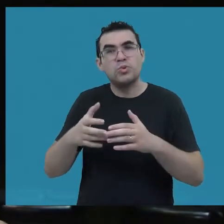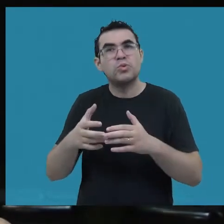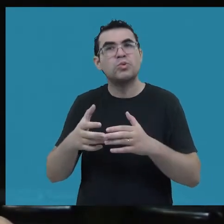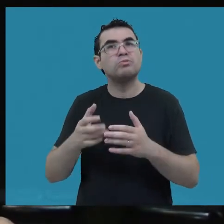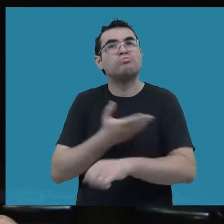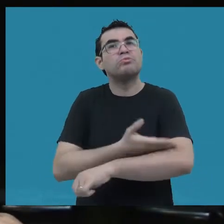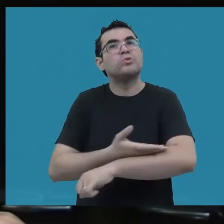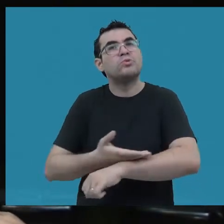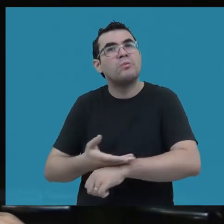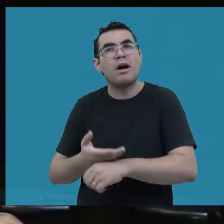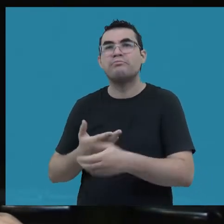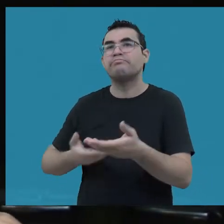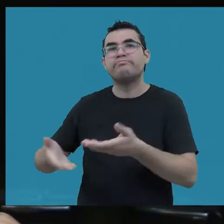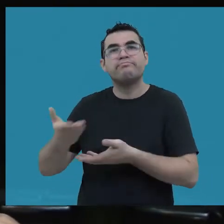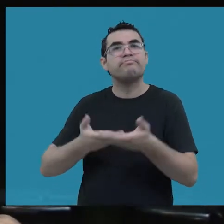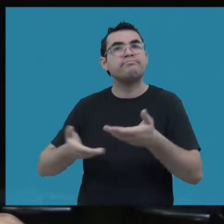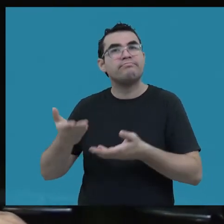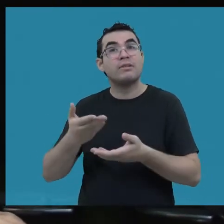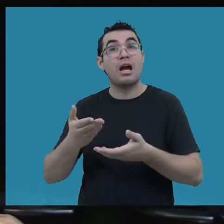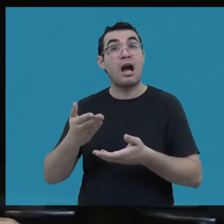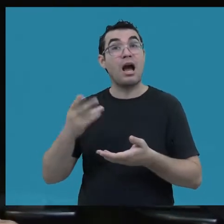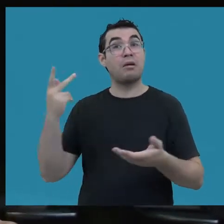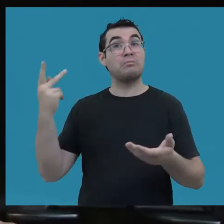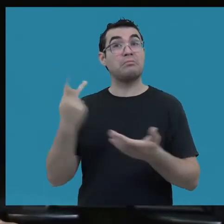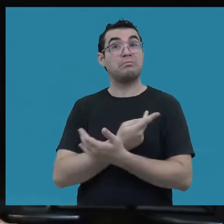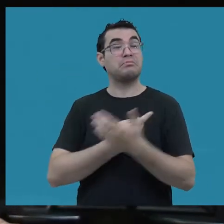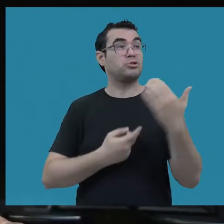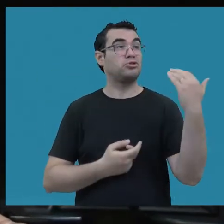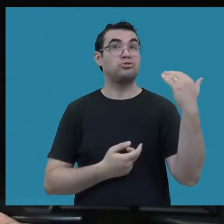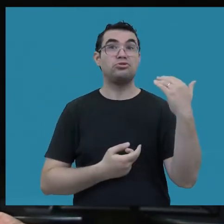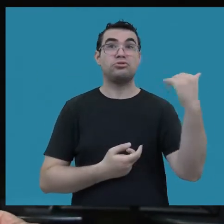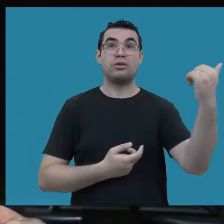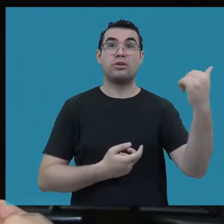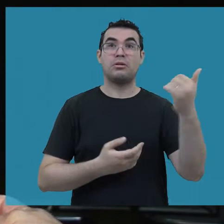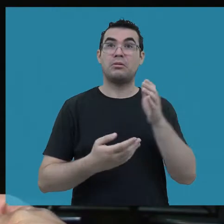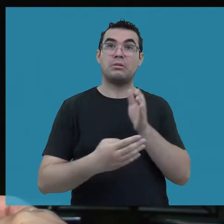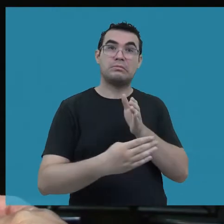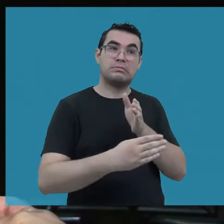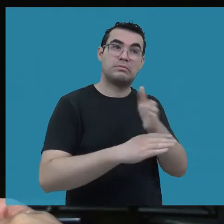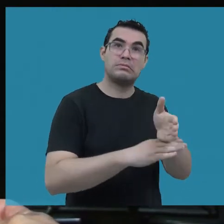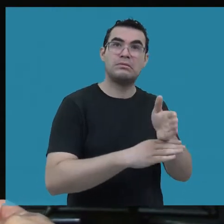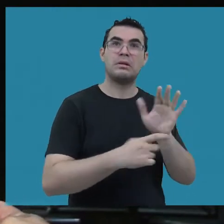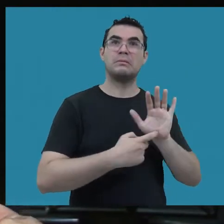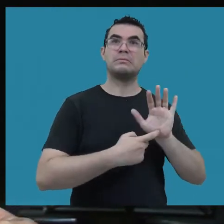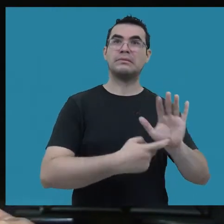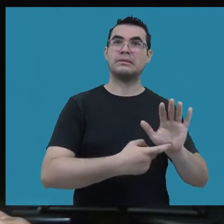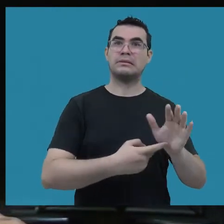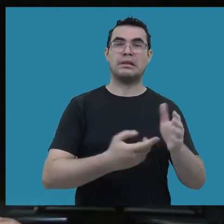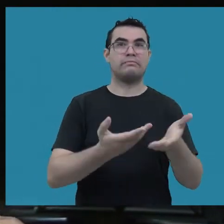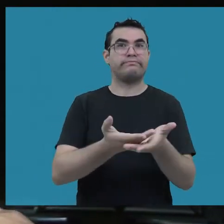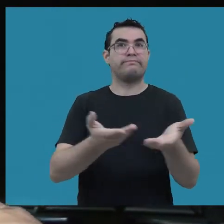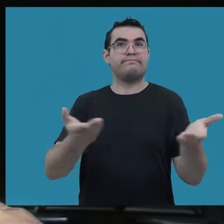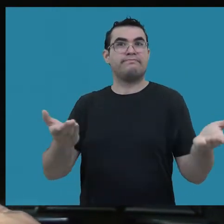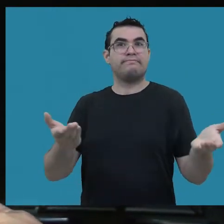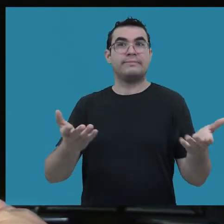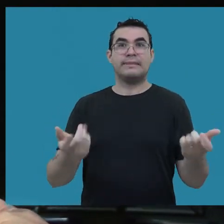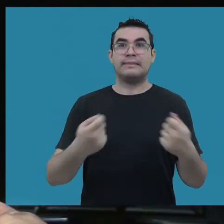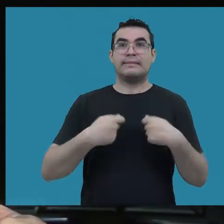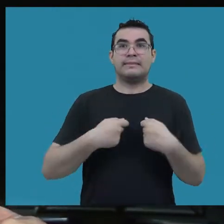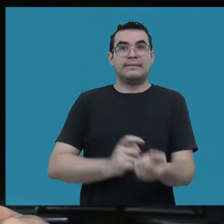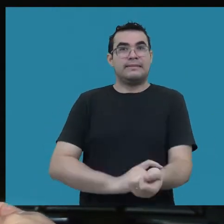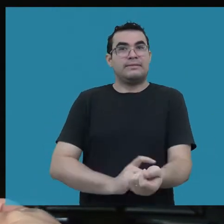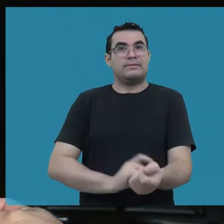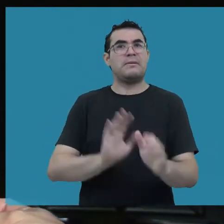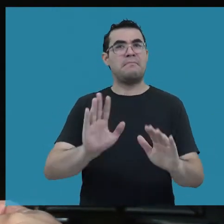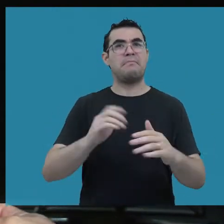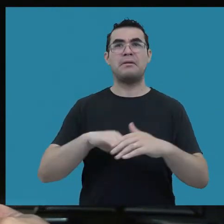gente, né? O pequeno grupo, e aí de repente, né, surge a proposta de que a gente vai ter que apresentar para um número de pessoas, e aí a gente vai, às